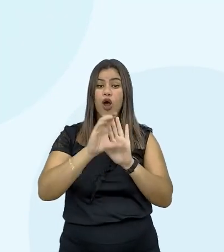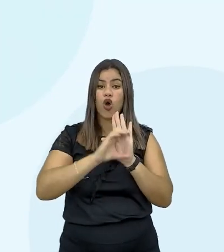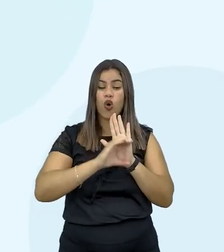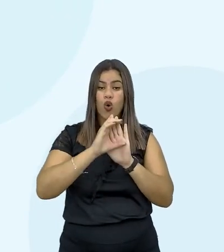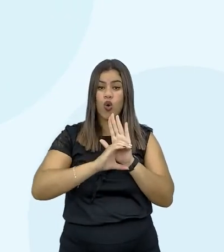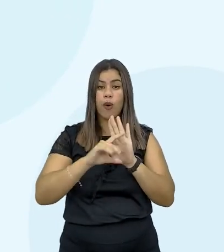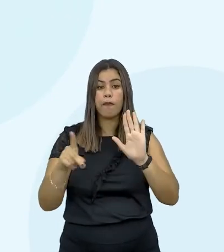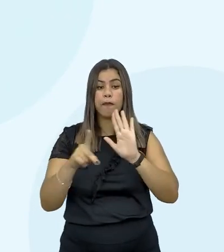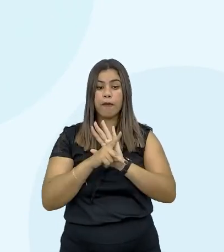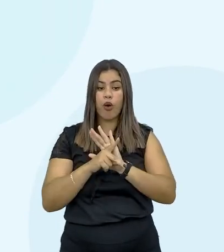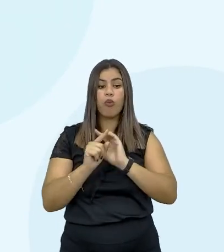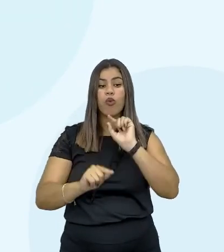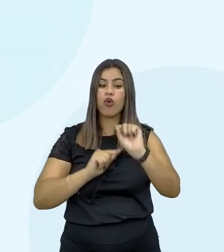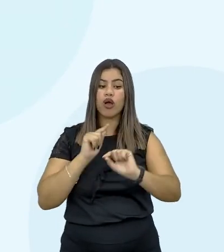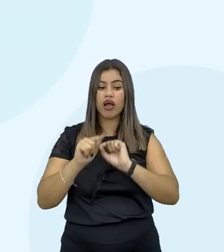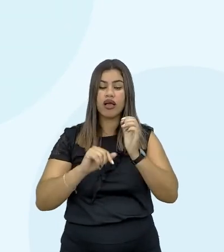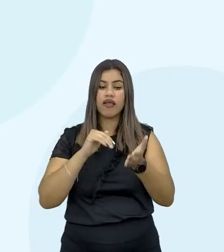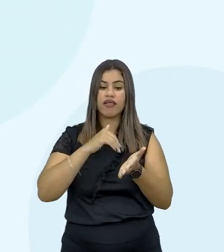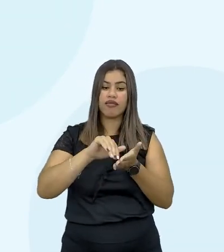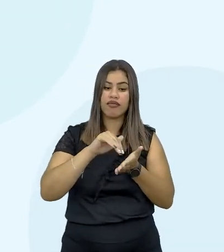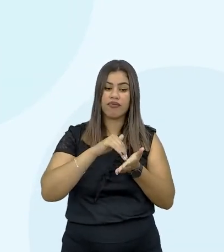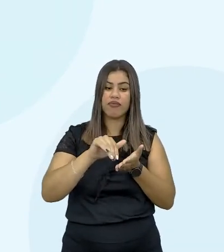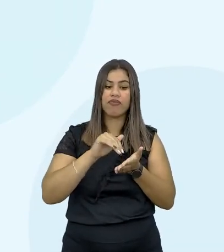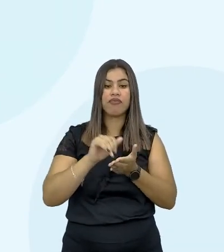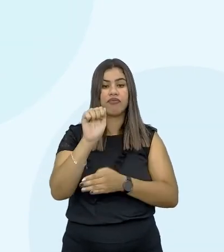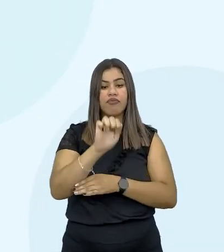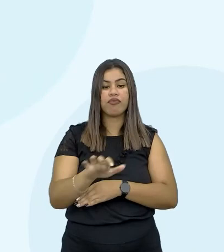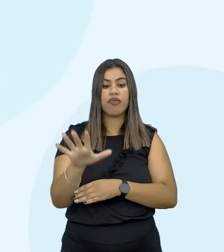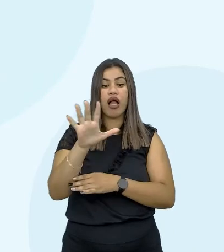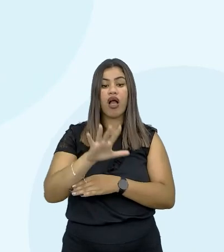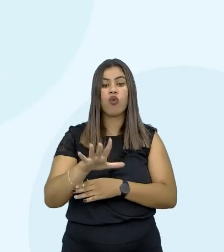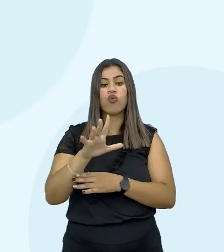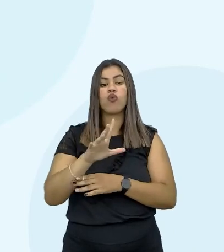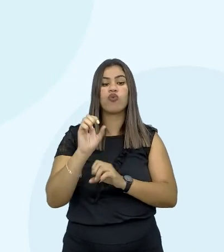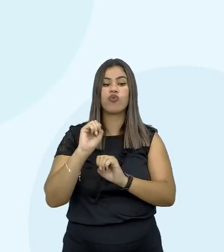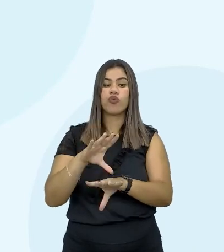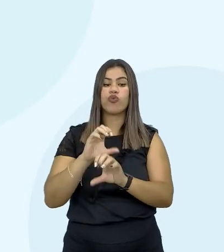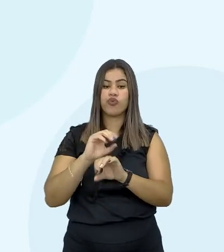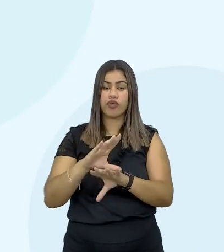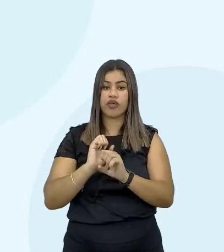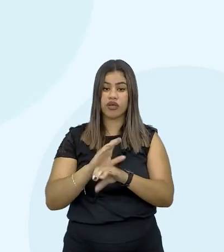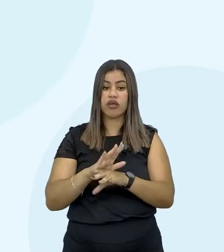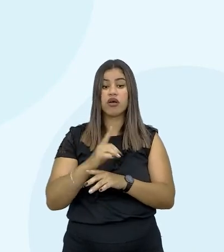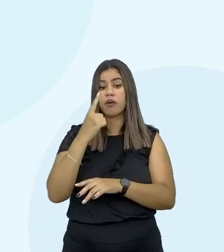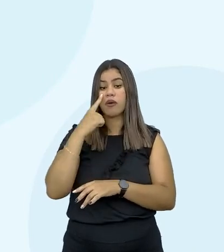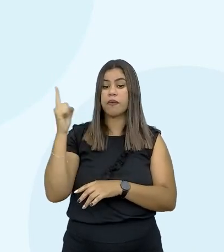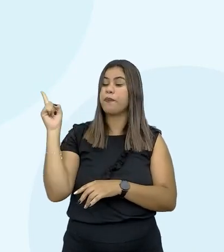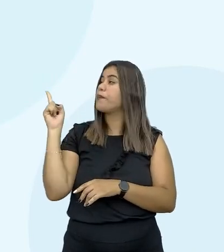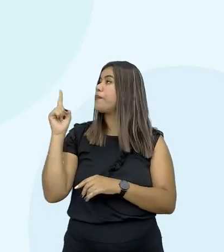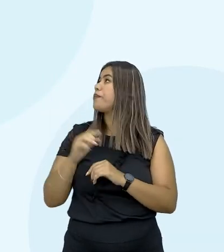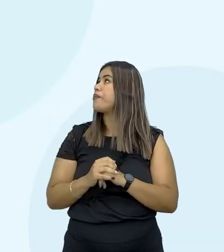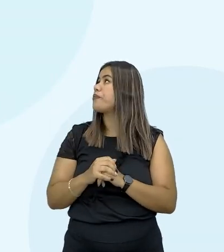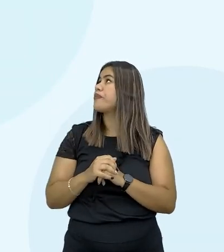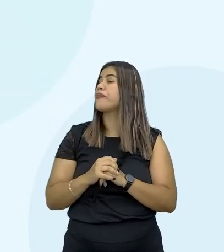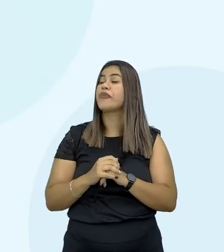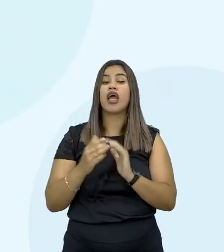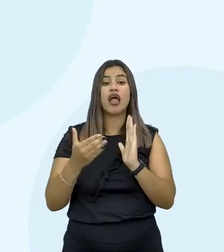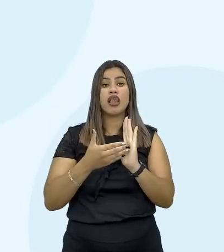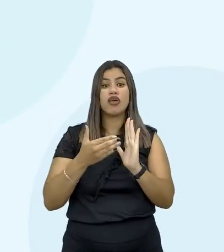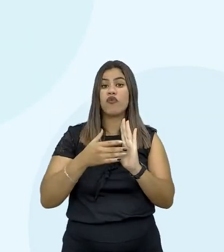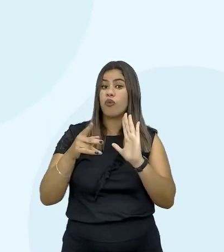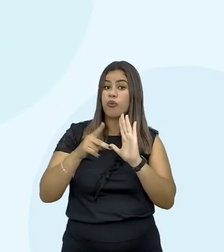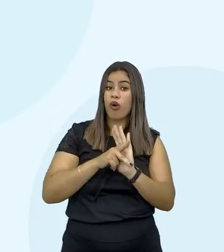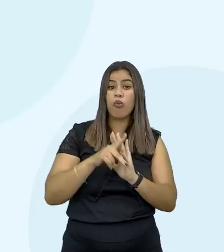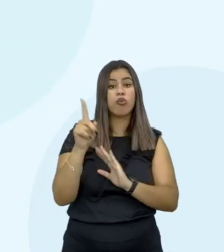Estado da Educação. O Mestre Ignorante não é um livro que faz parte desse material da Secretaria do Estado da Educação.